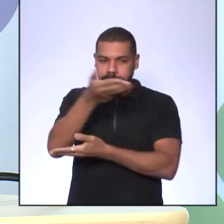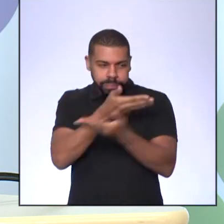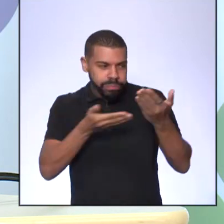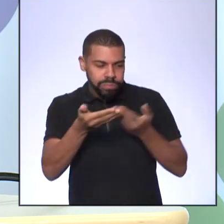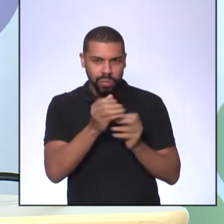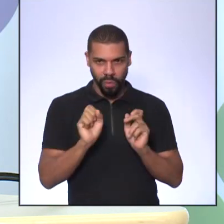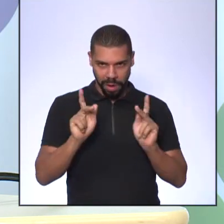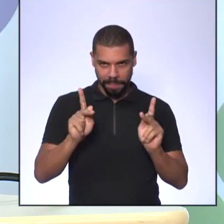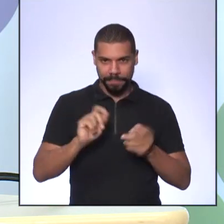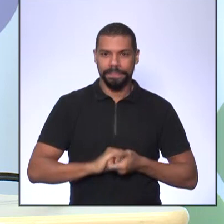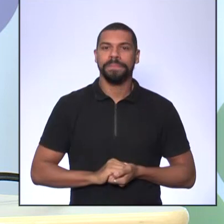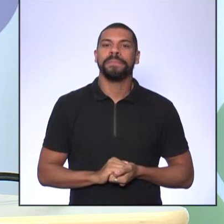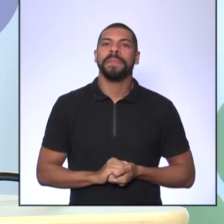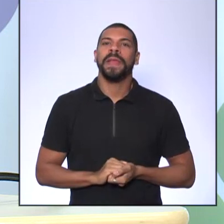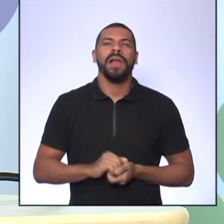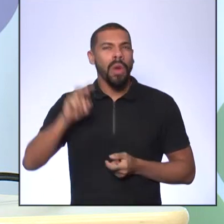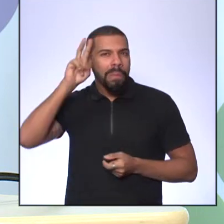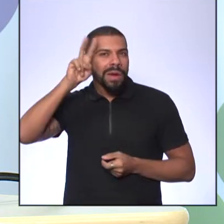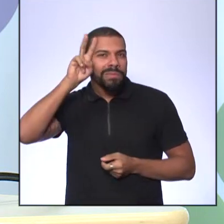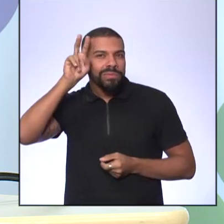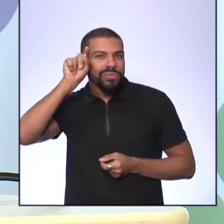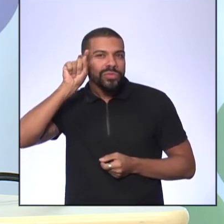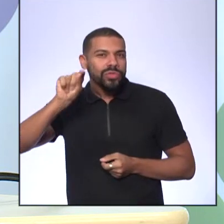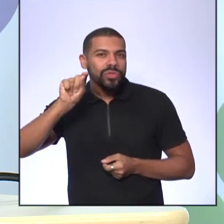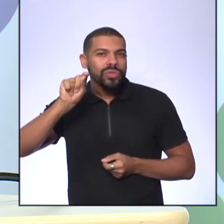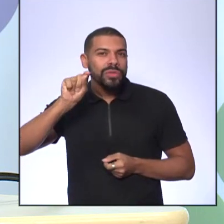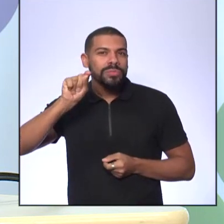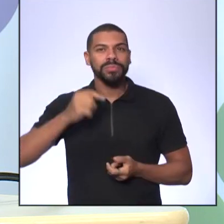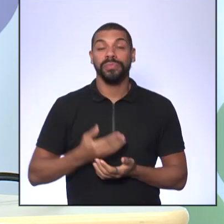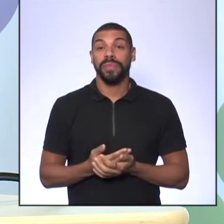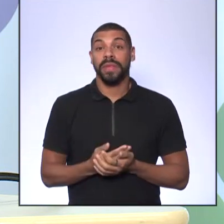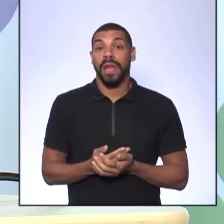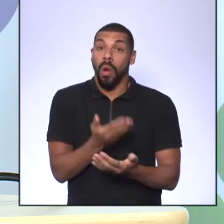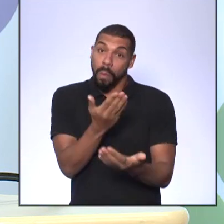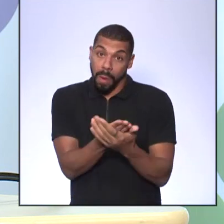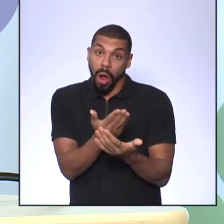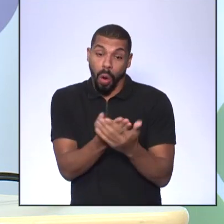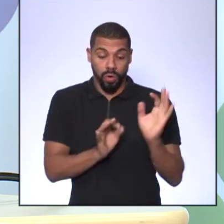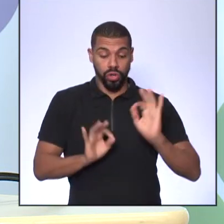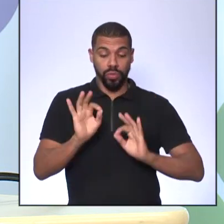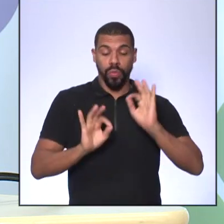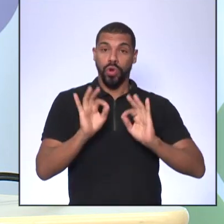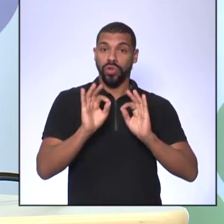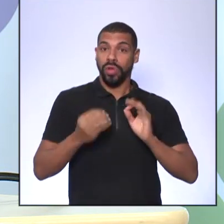Muito bem? Só para retomar, então, esse é o nosso, uma aula de projeto de vida para o